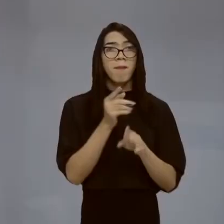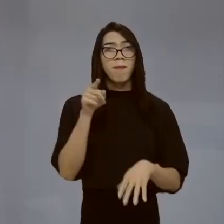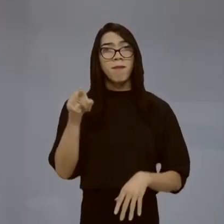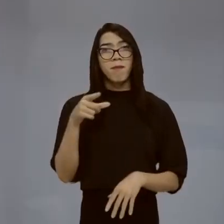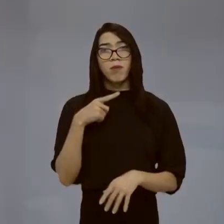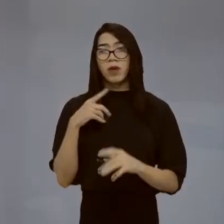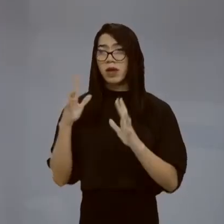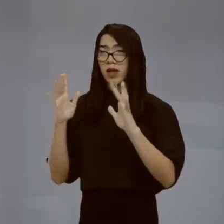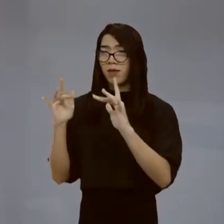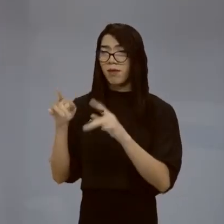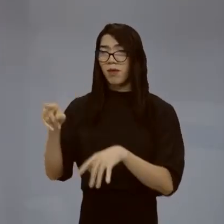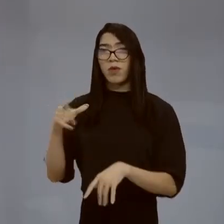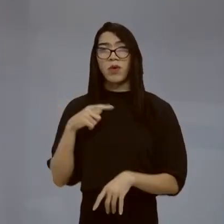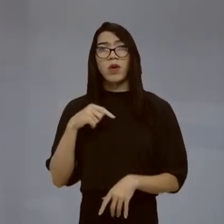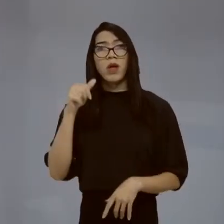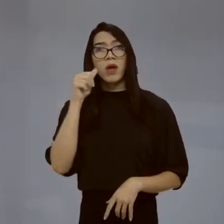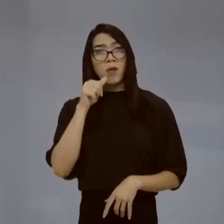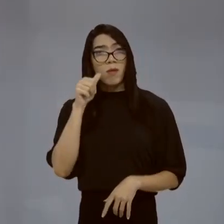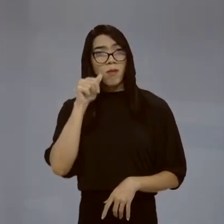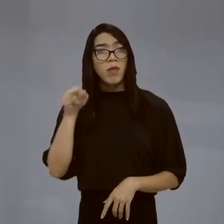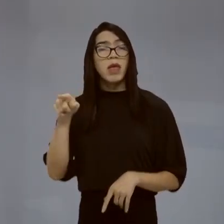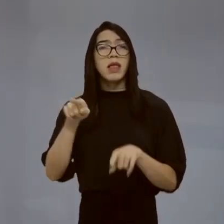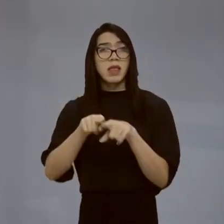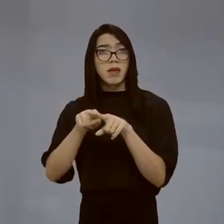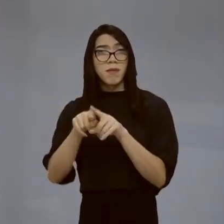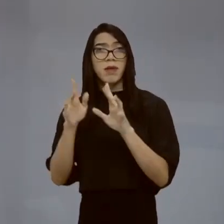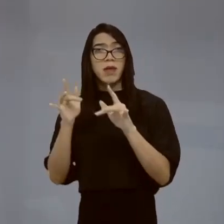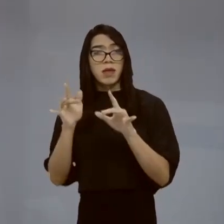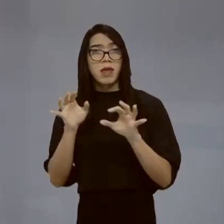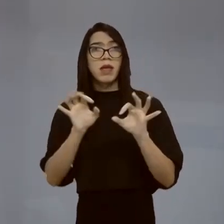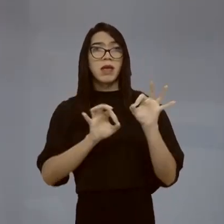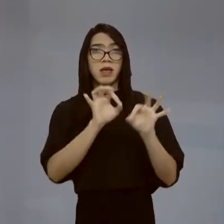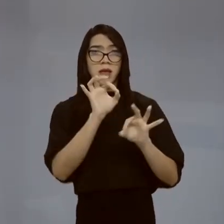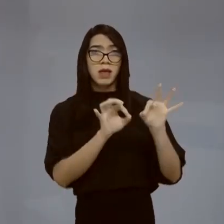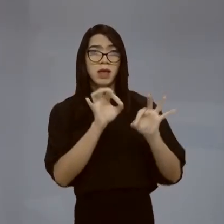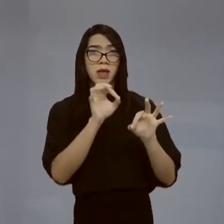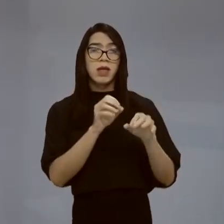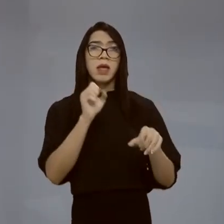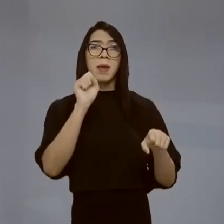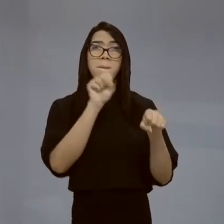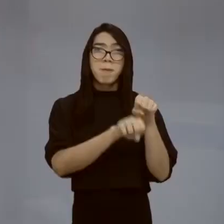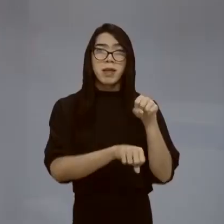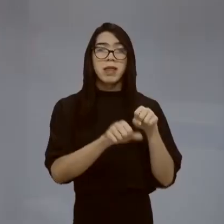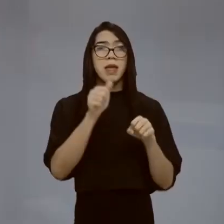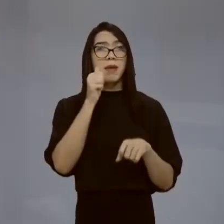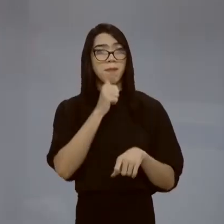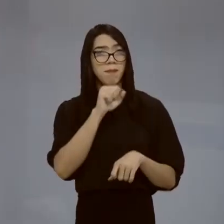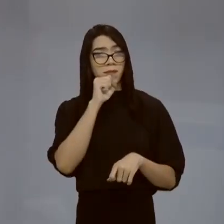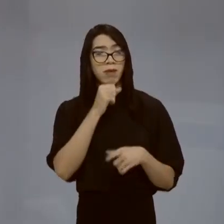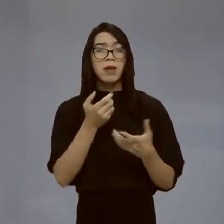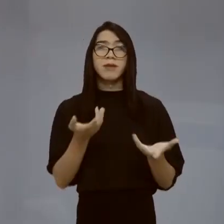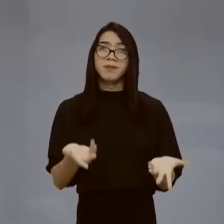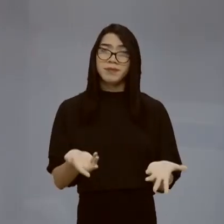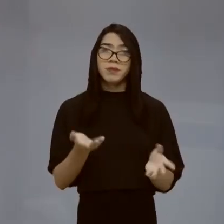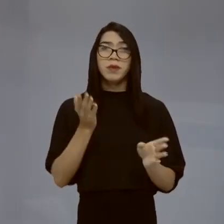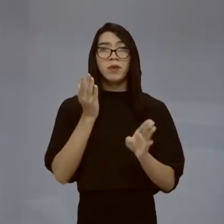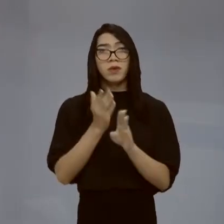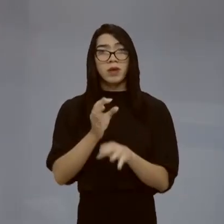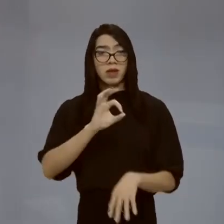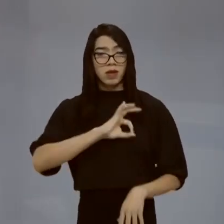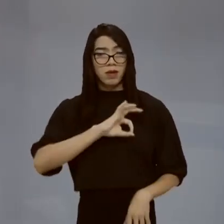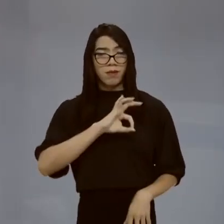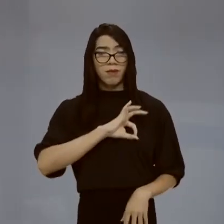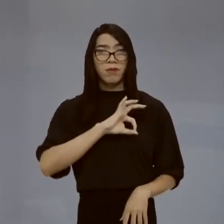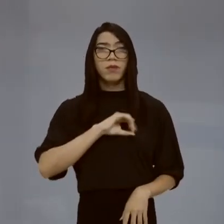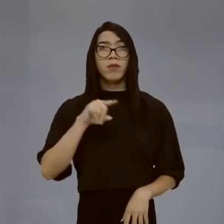também adolescente, planejava, inclusive, também matar a própria mãe. E tudo isso, segundo a polícia, com